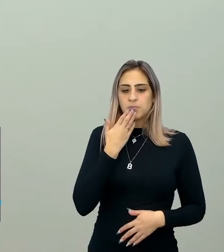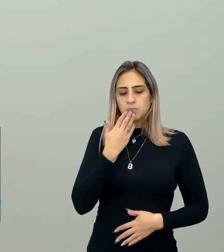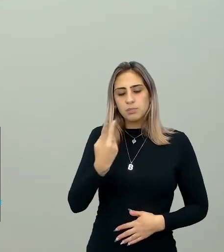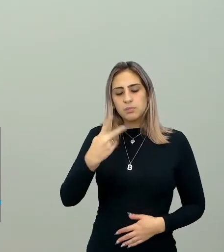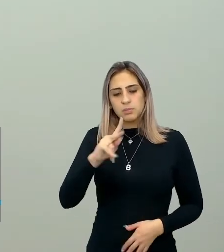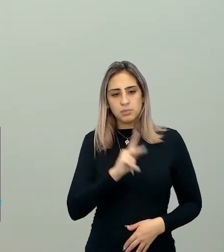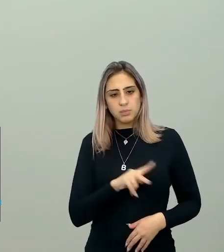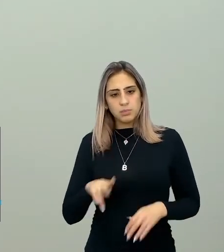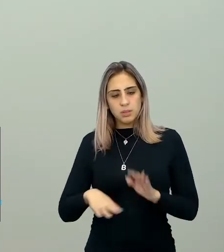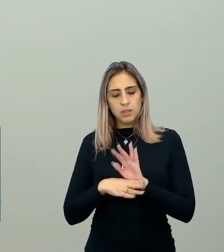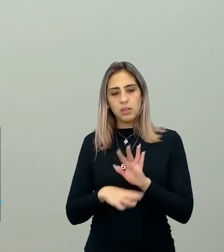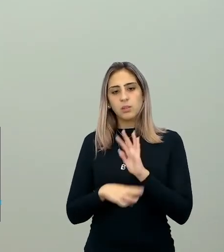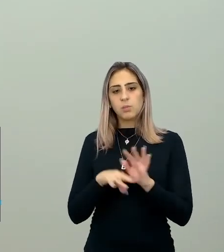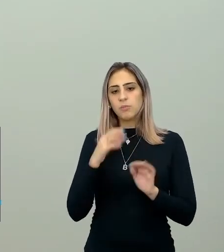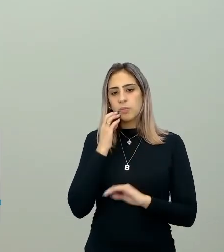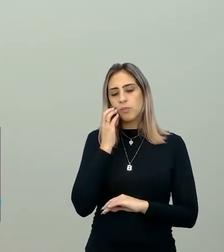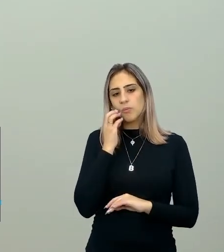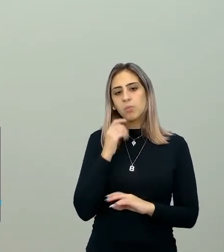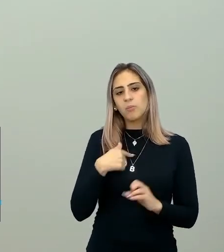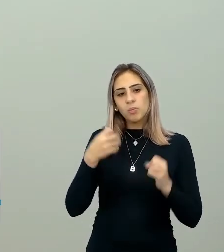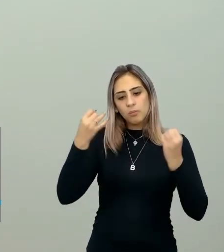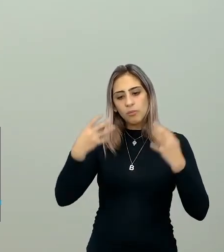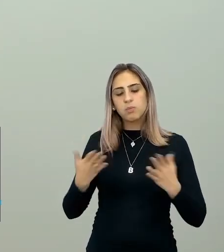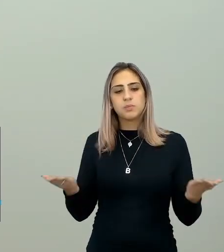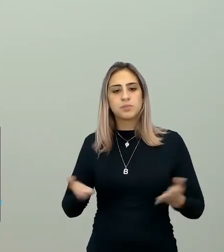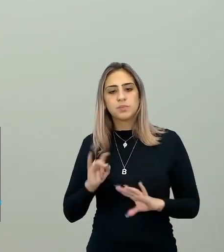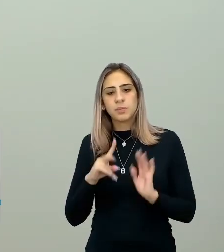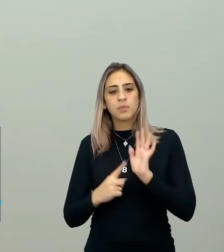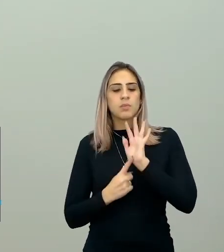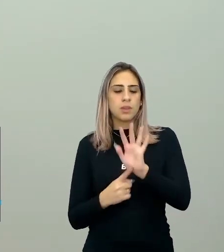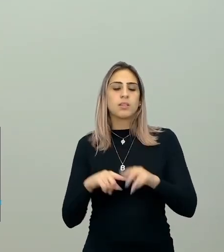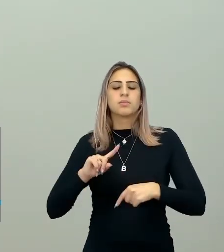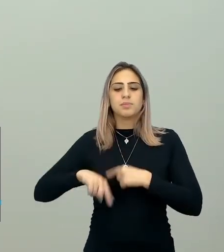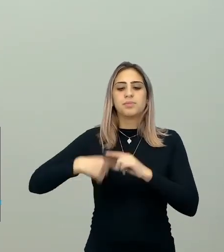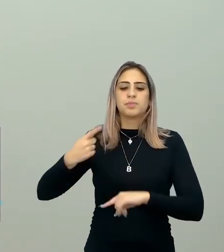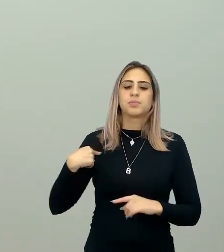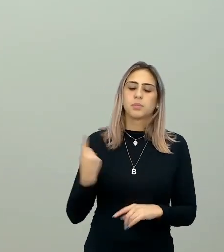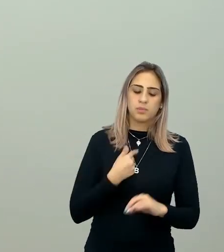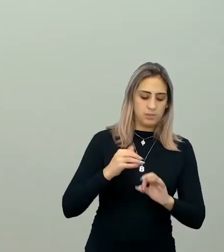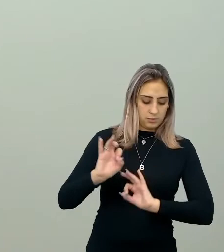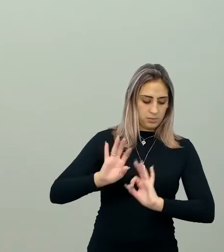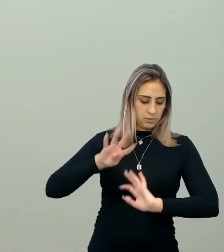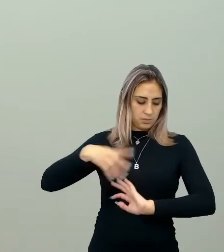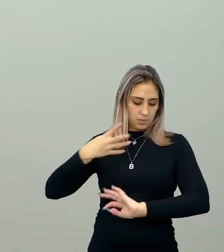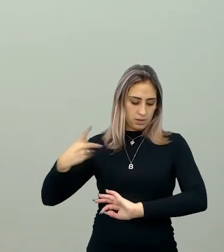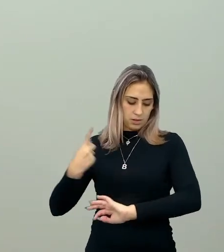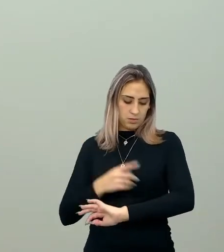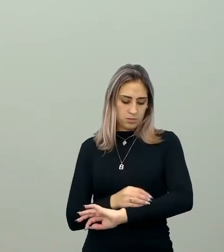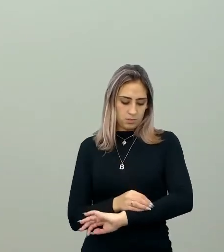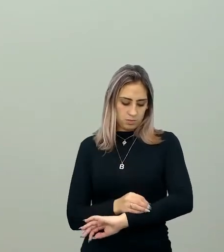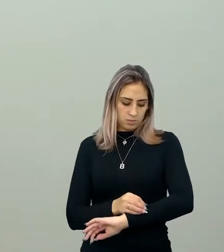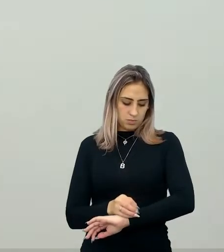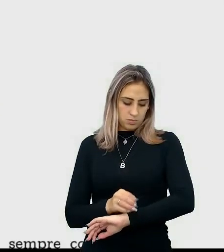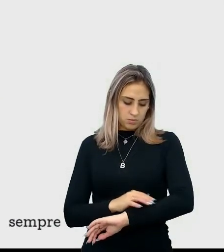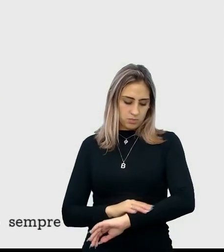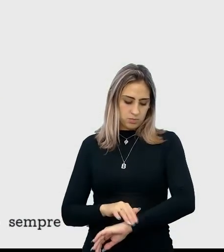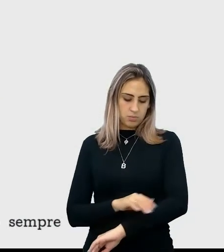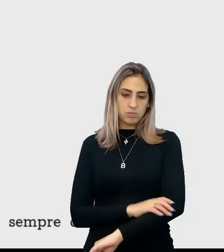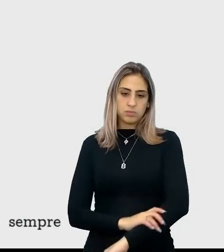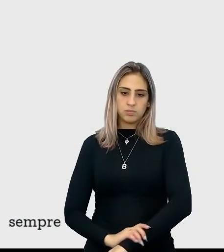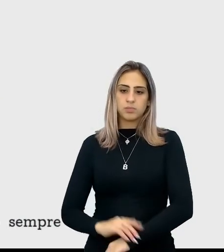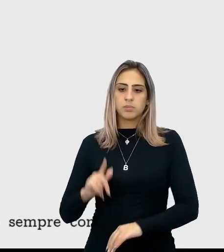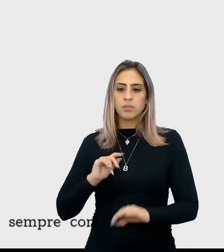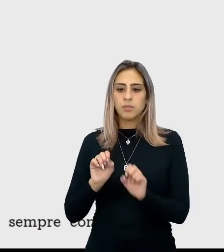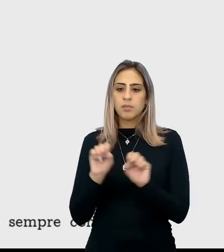aí te ajudar. Mas eu vou descendo hoje só para apresentar e depois a gente vai para a tabela 1. Então, aí a gente tem um